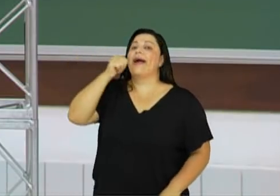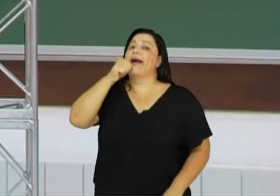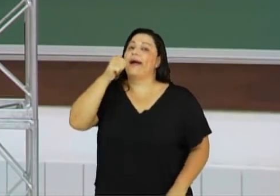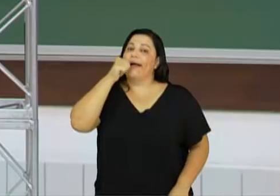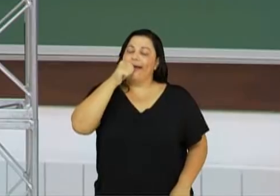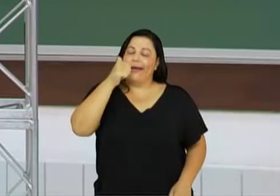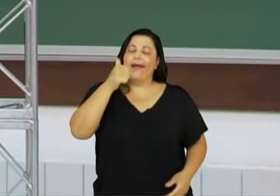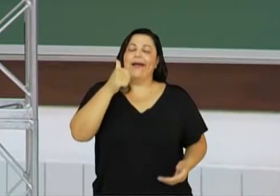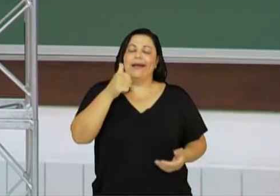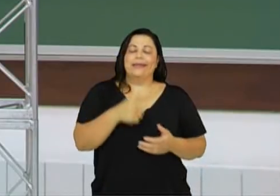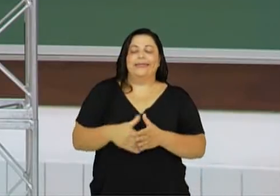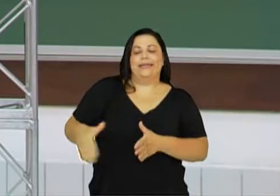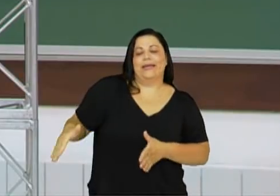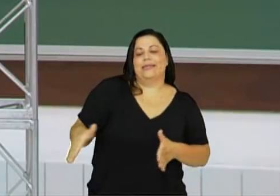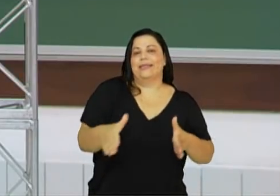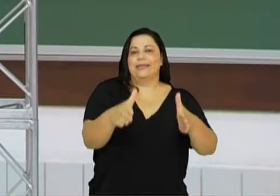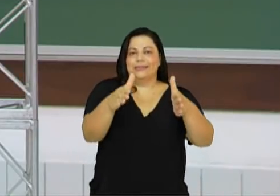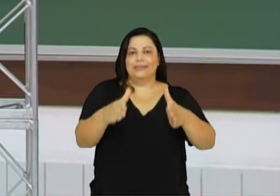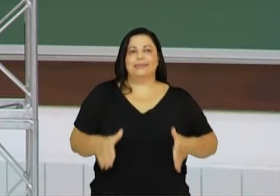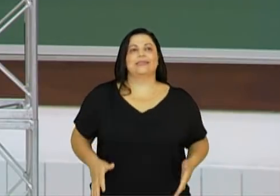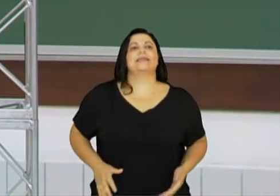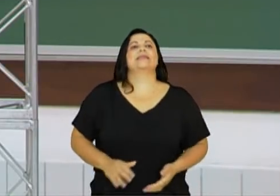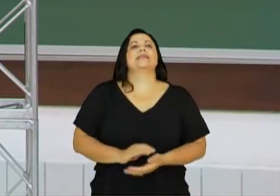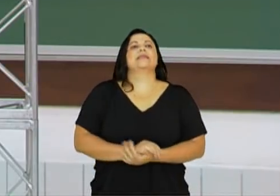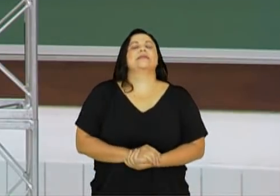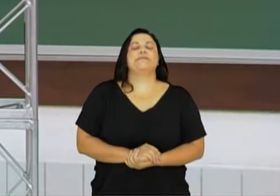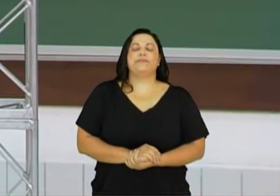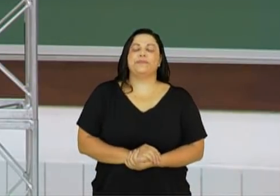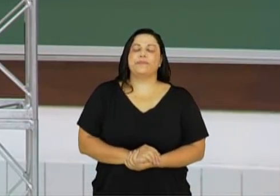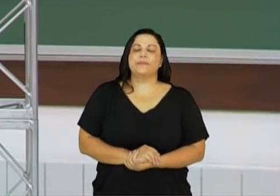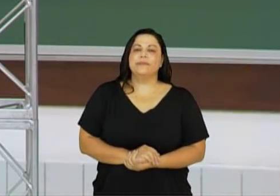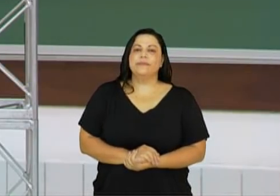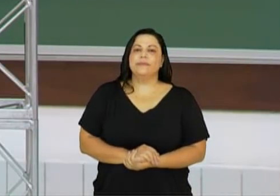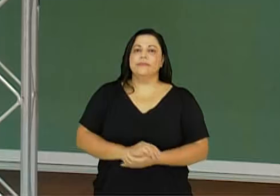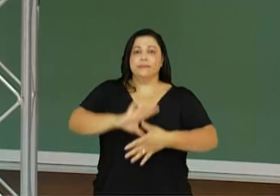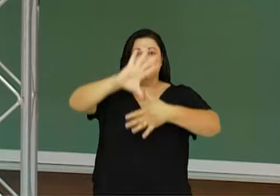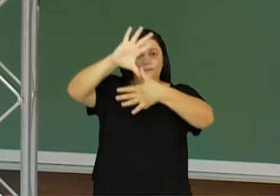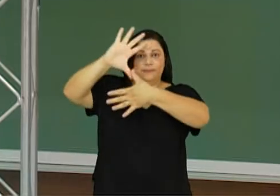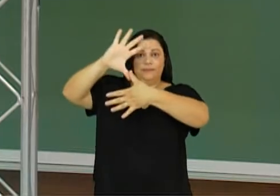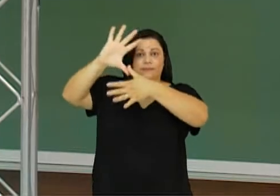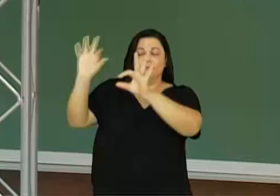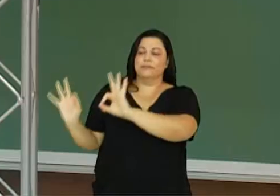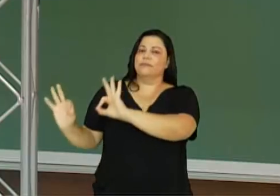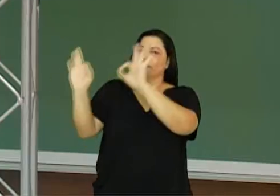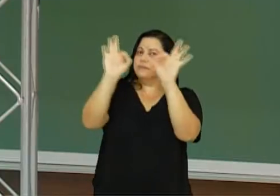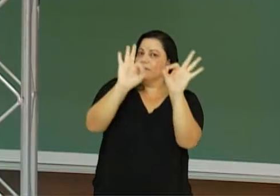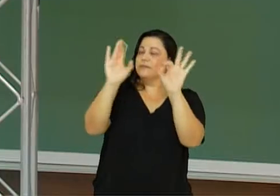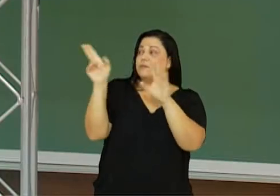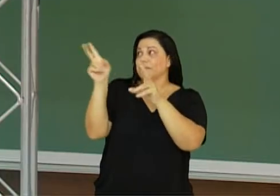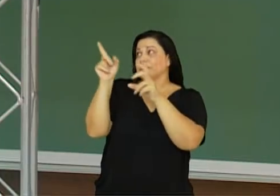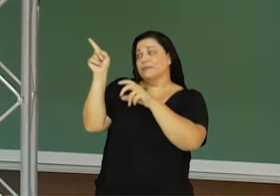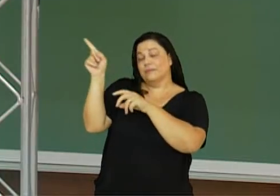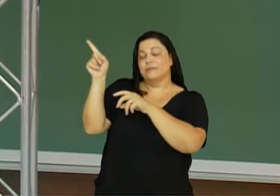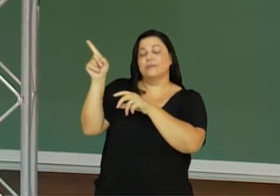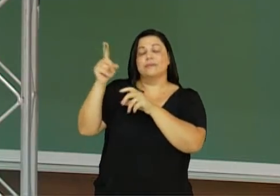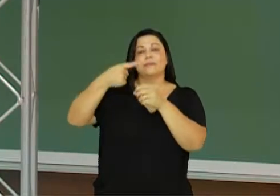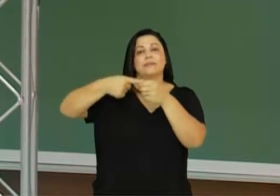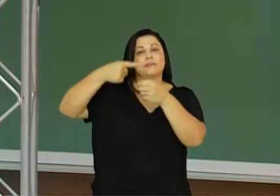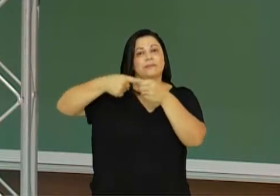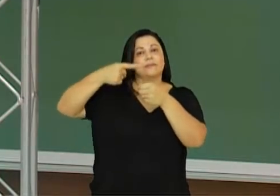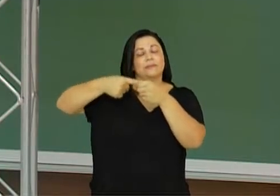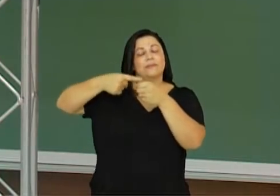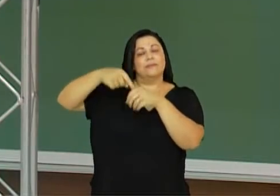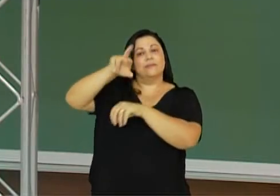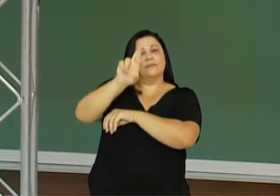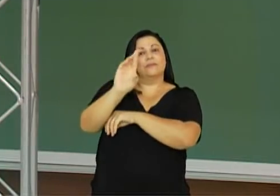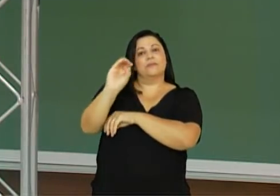rainha das estradas. Tudo bem? Então eu trago aqui para vocês um mapa dessa Via Ápia, aqui na cidade de Roma, né? Então aqui é